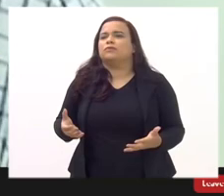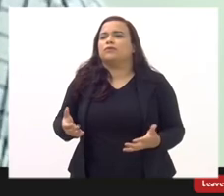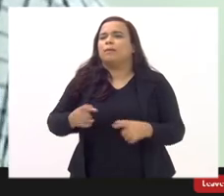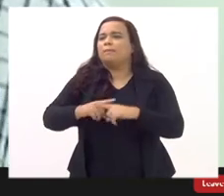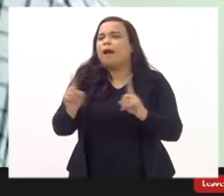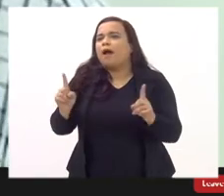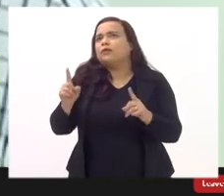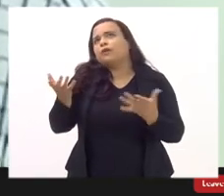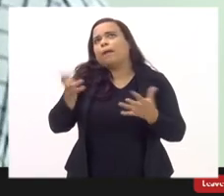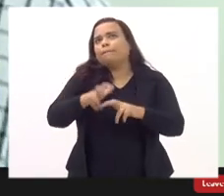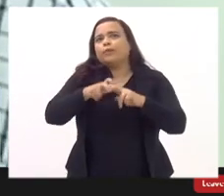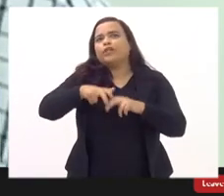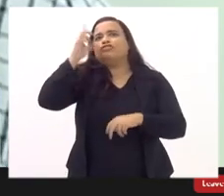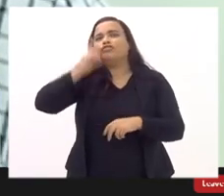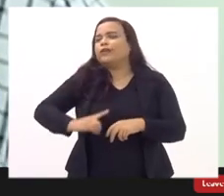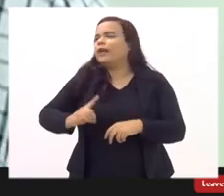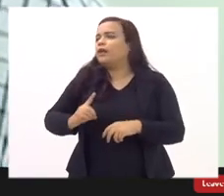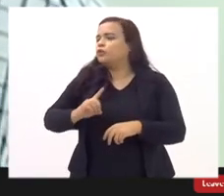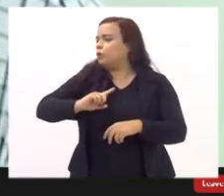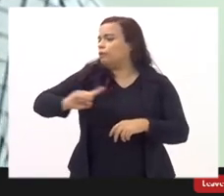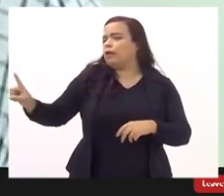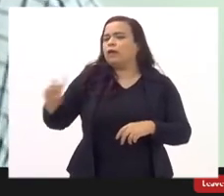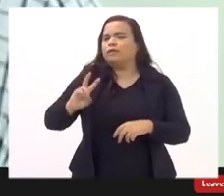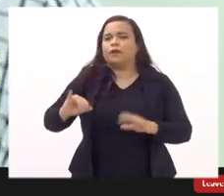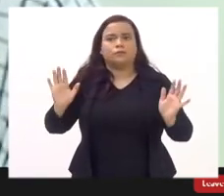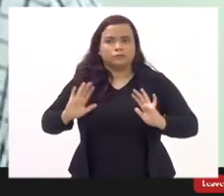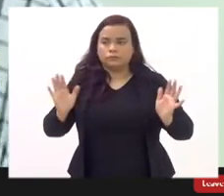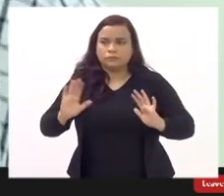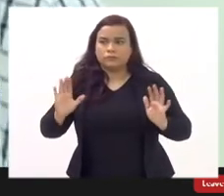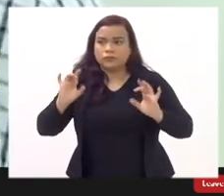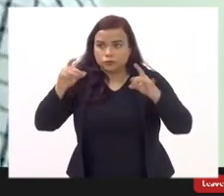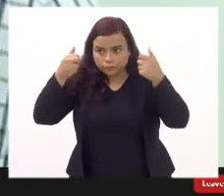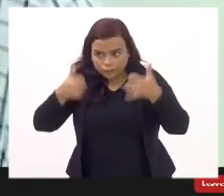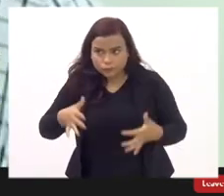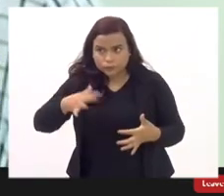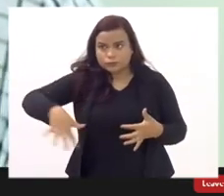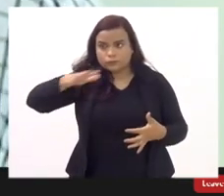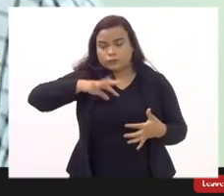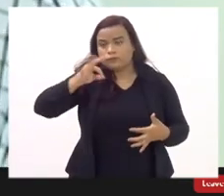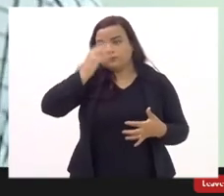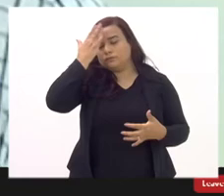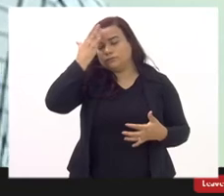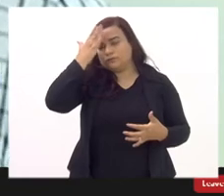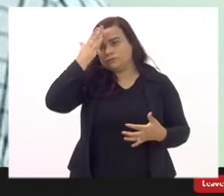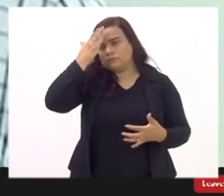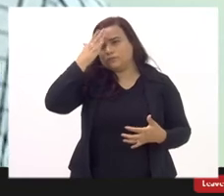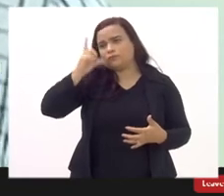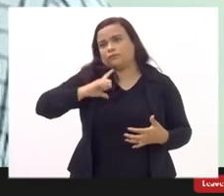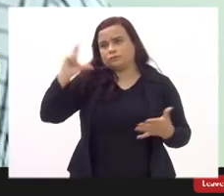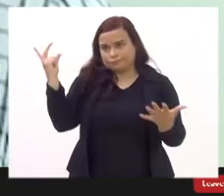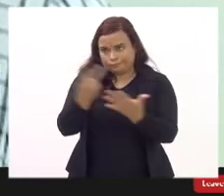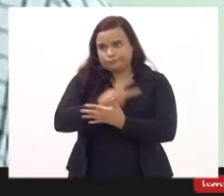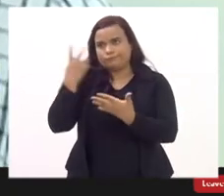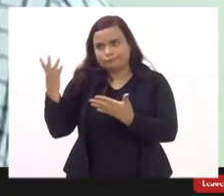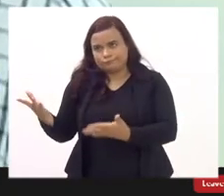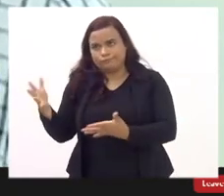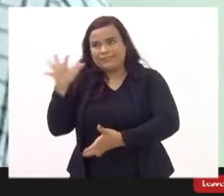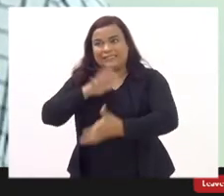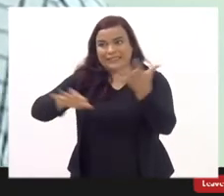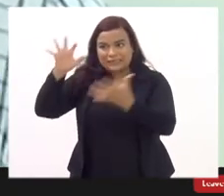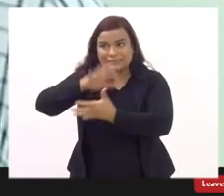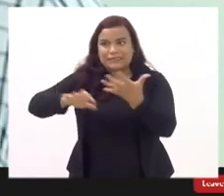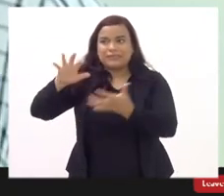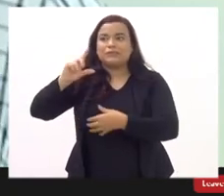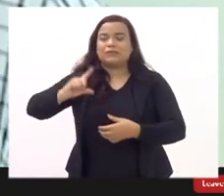cerceados. Apenas como pano de fundo, é importante que todos estejamos conscientes de que o momento